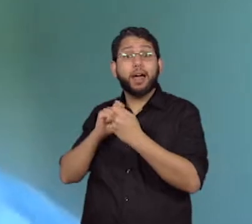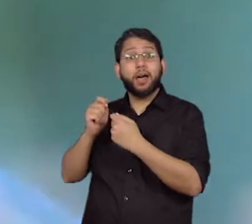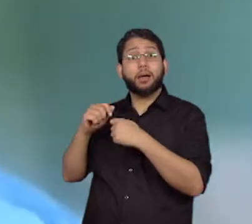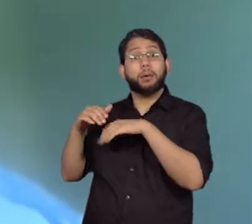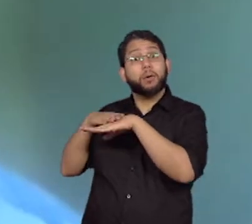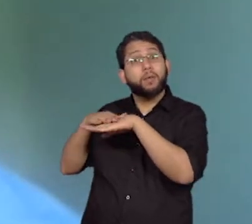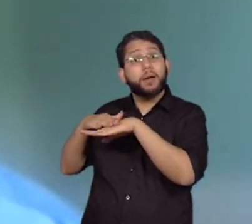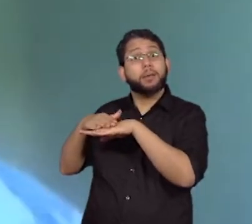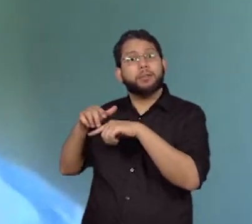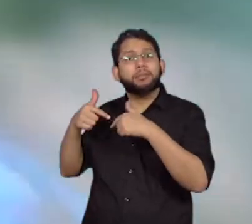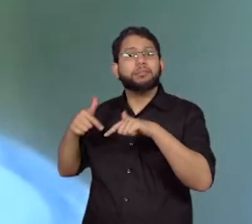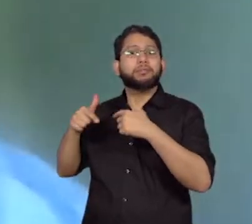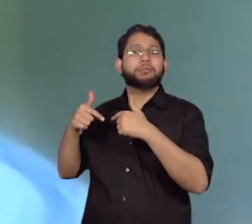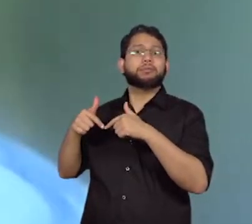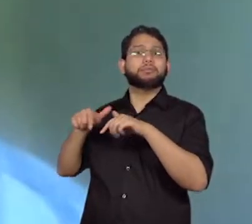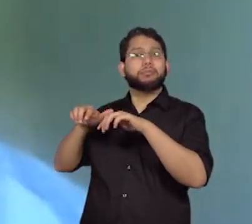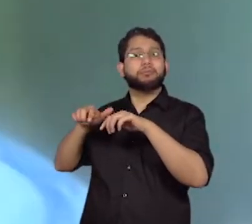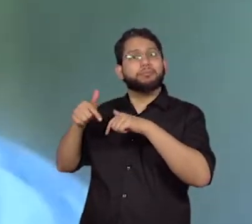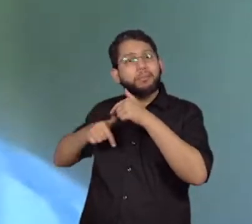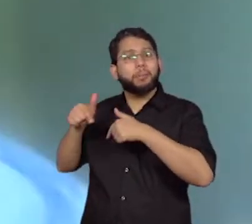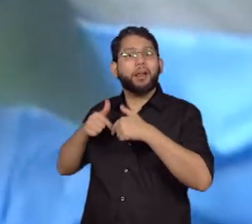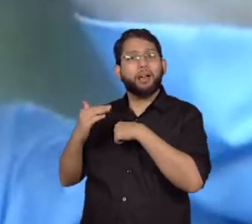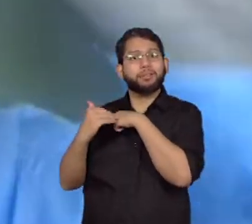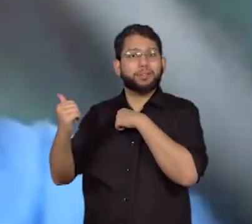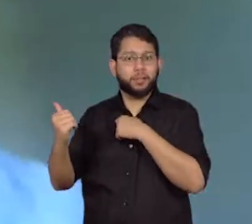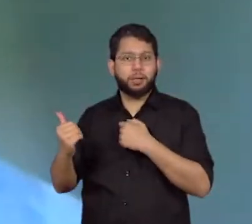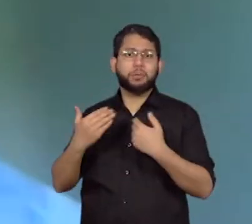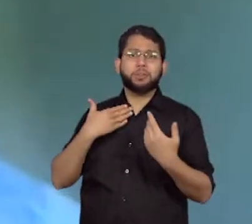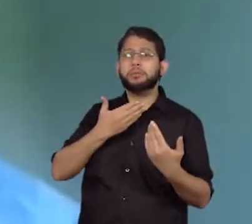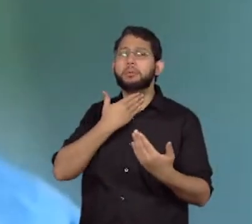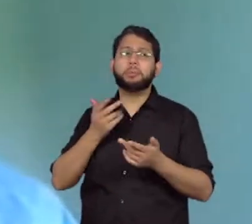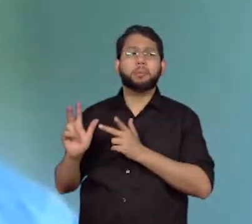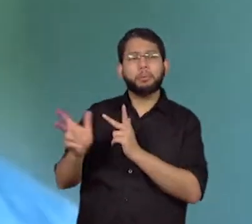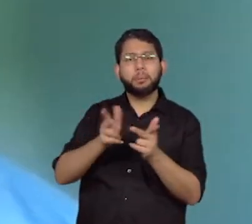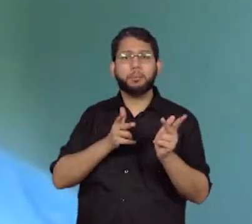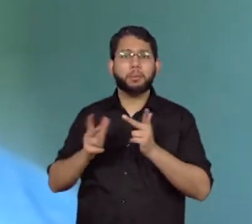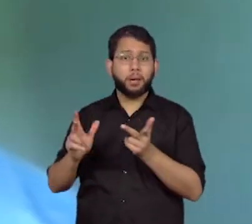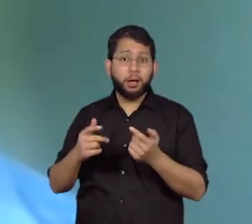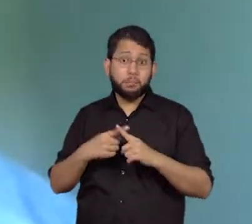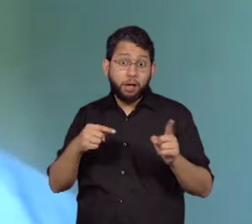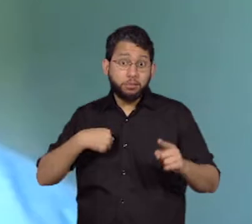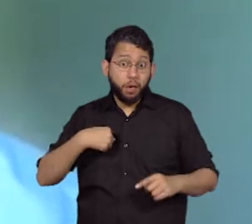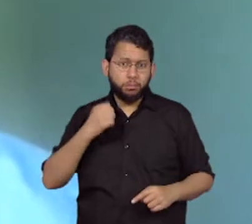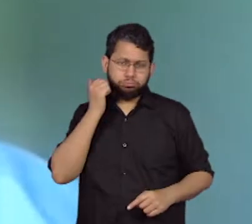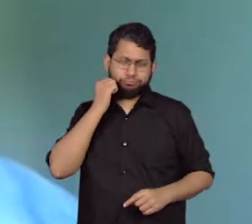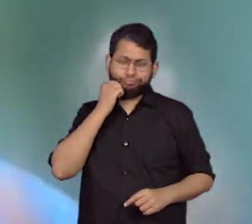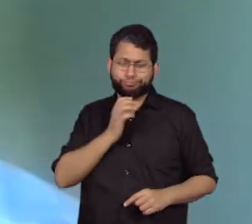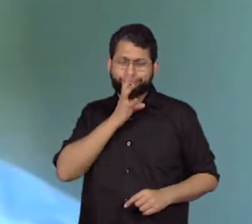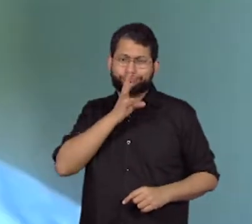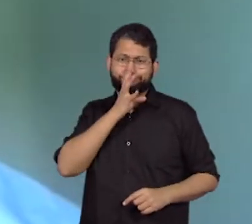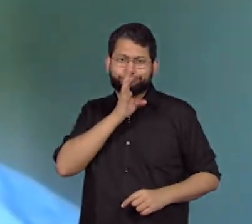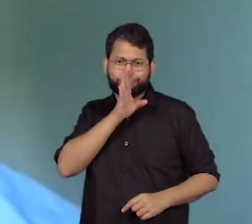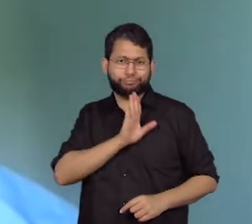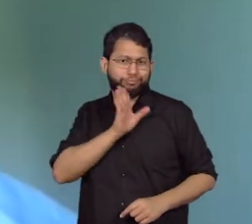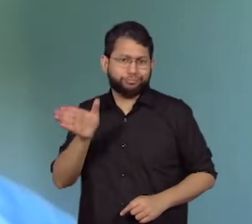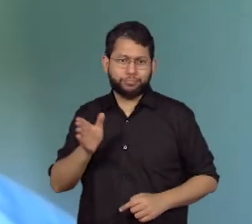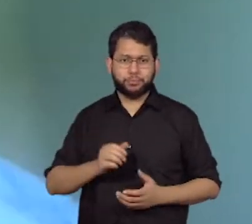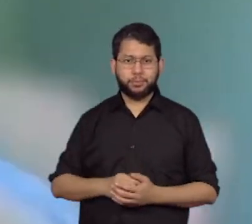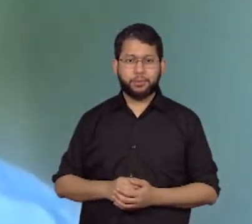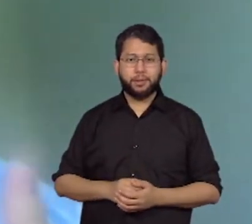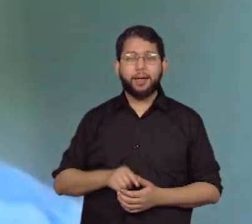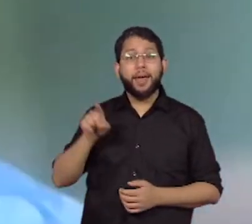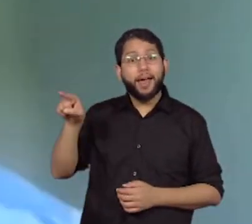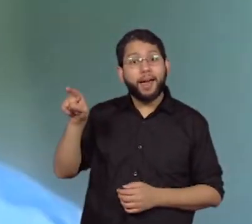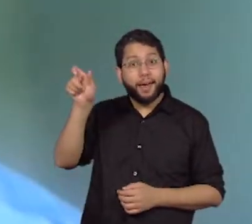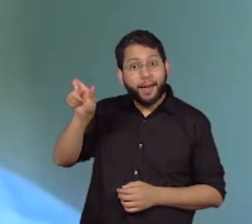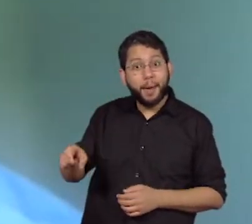alguém marcou para eu conhecer, bater um papo. E eu sempre fui muito cara de pau, né? Então, a hora que ela